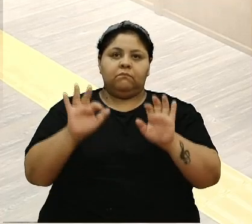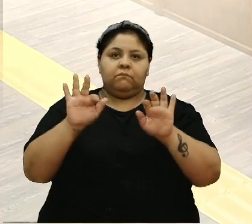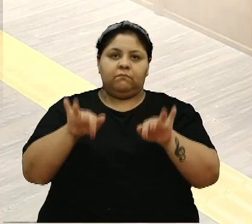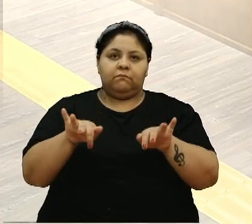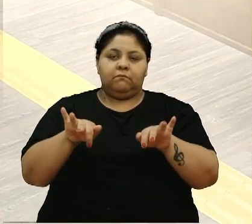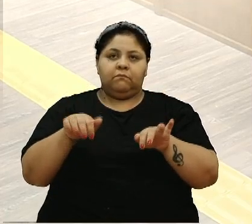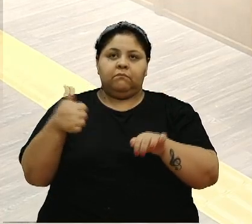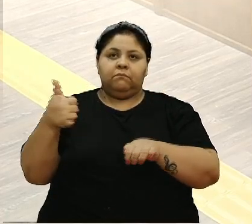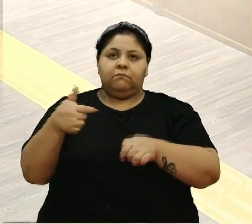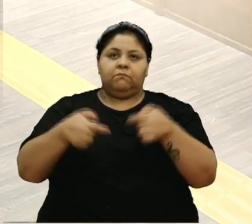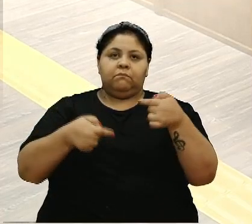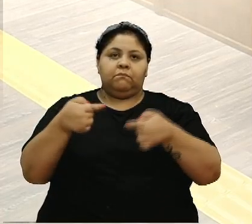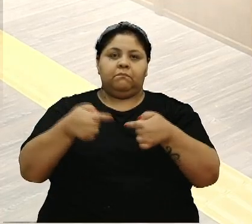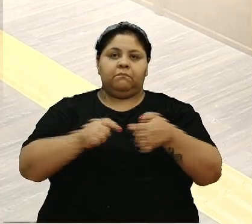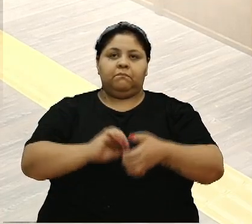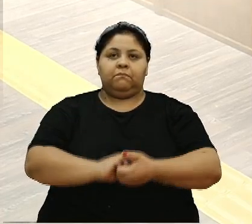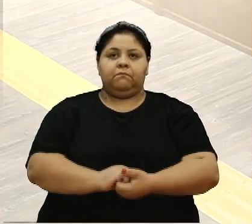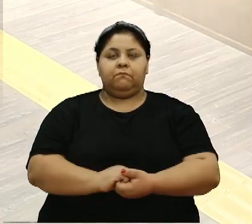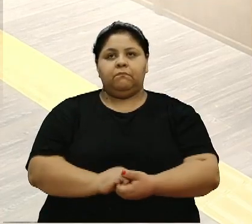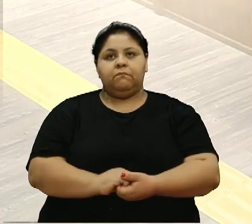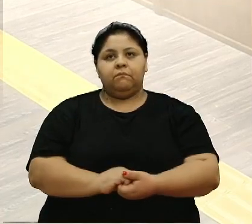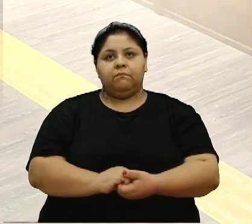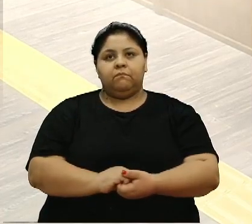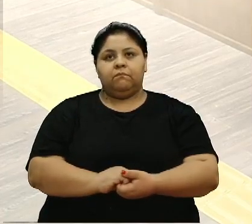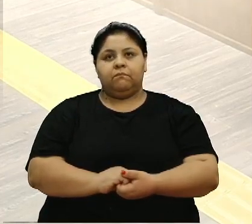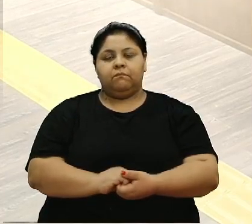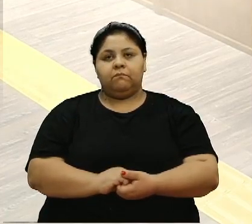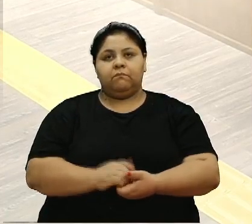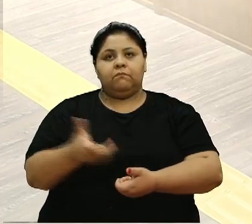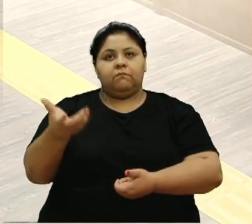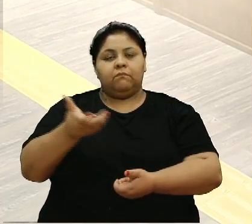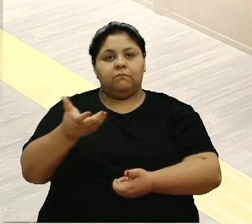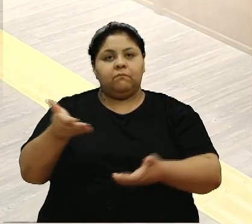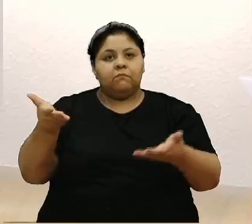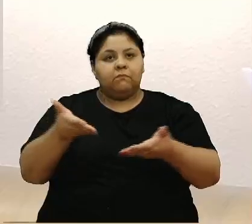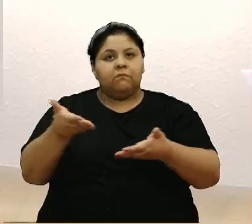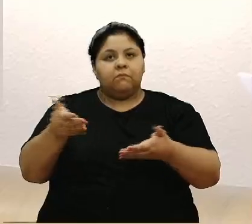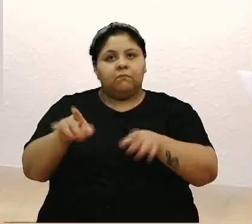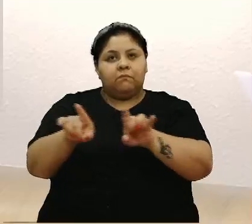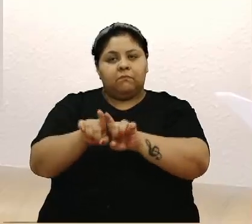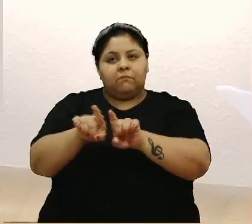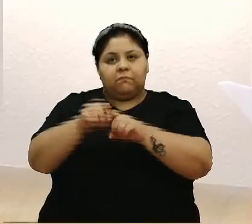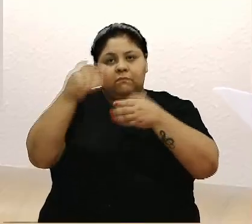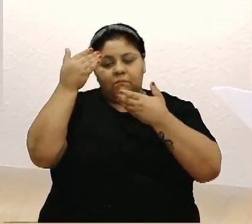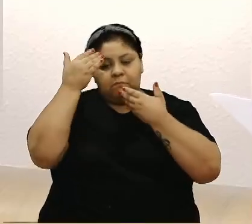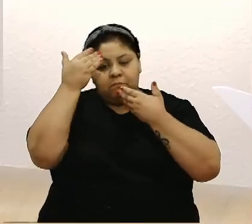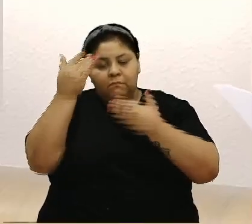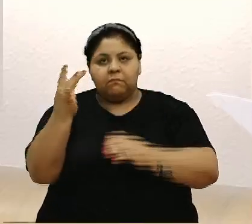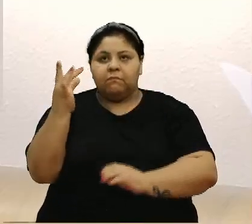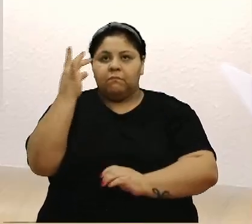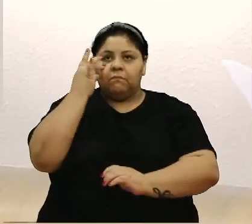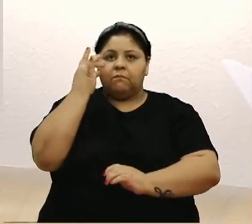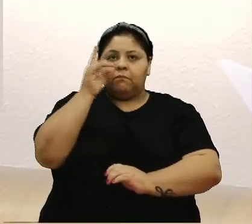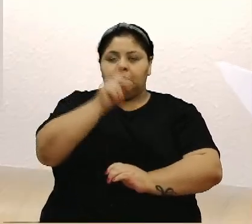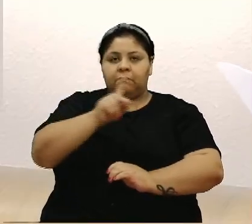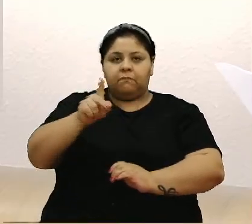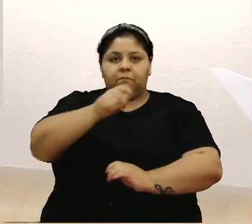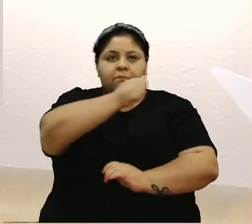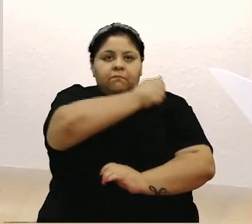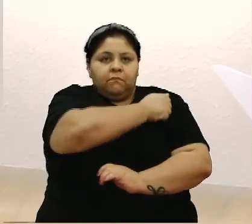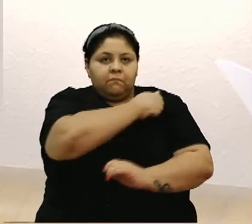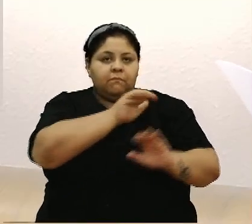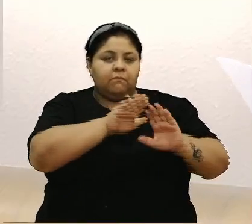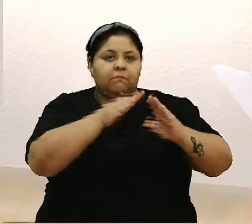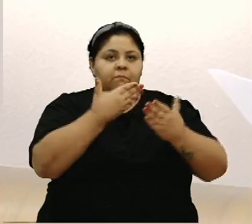Encerrada a primeira discussão. Queremos, nesse momento, também agradecer a presença dos professores e alunos da